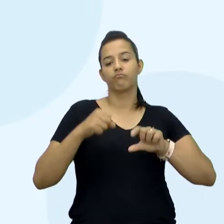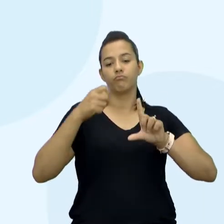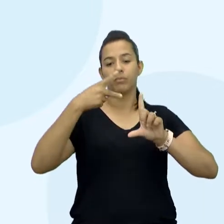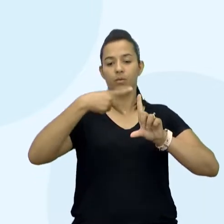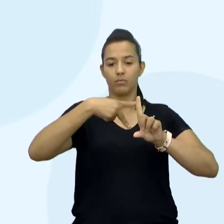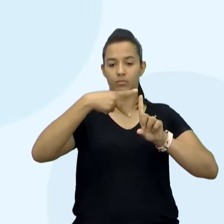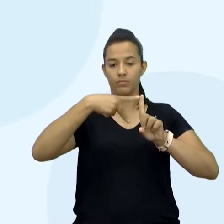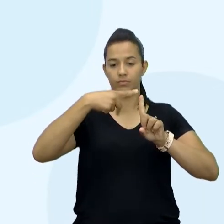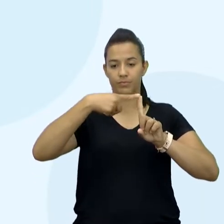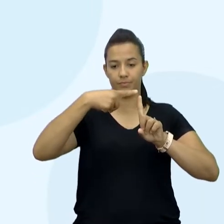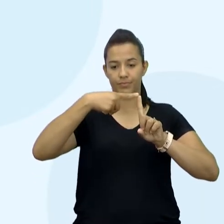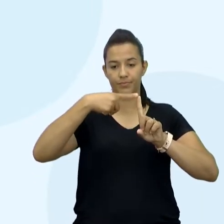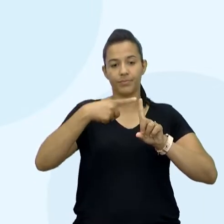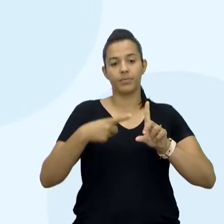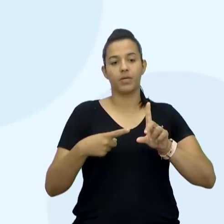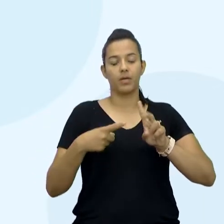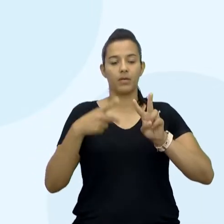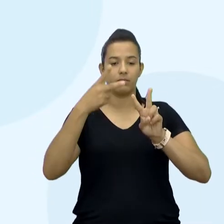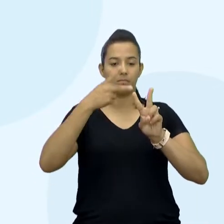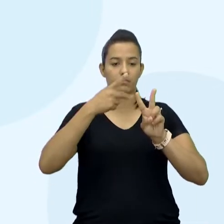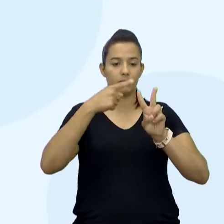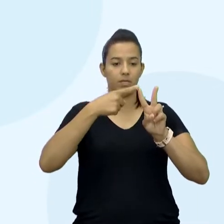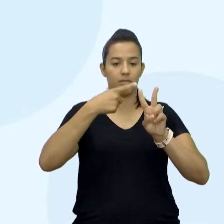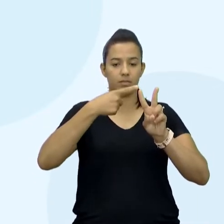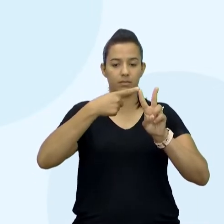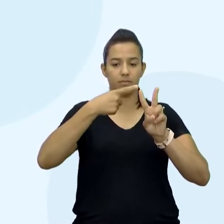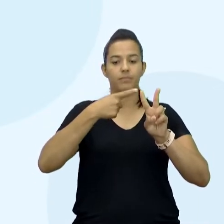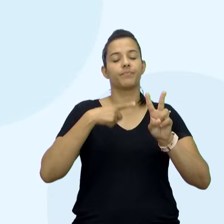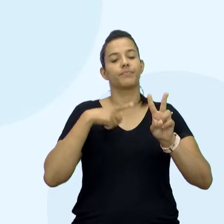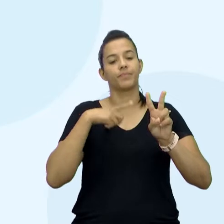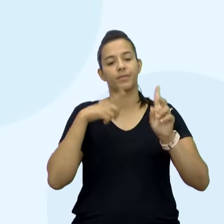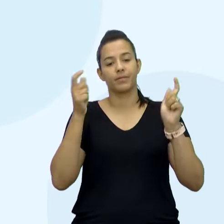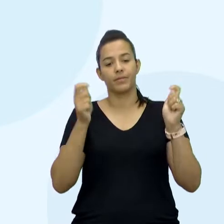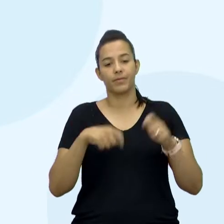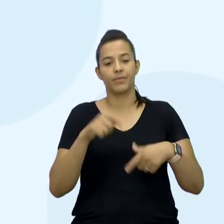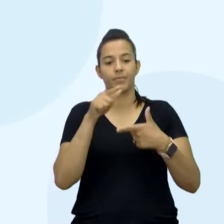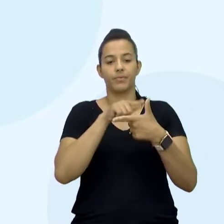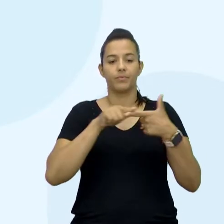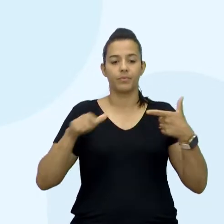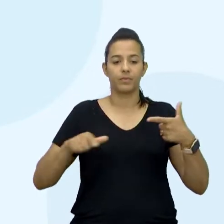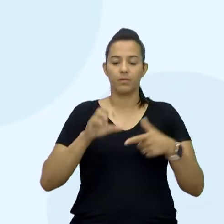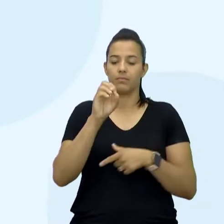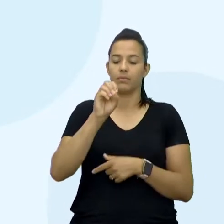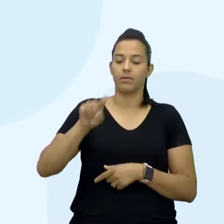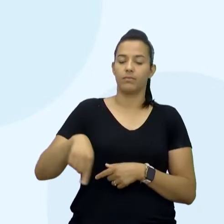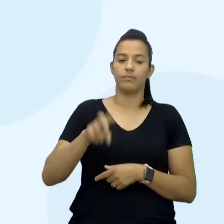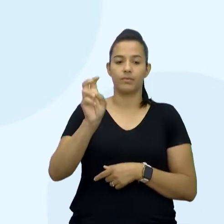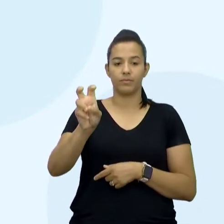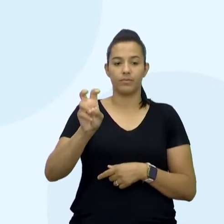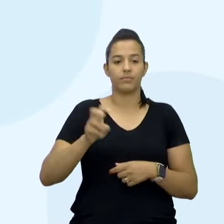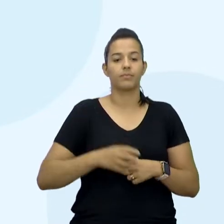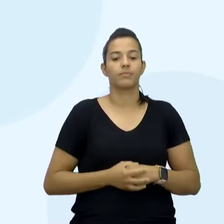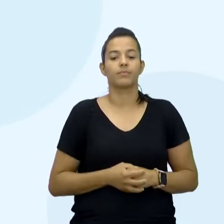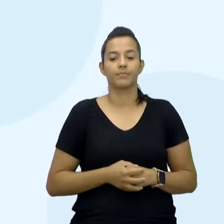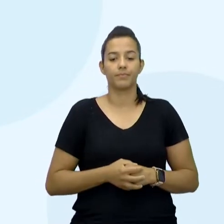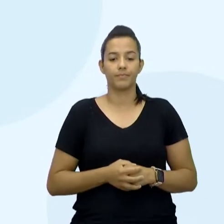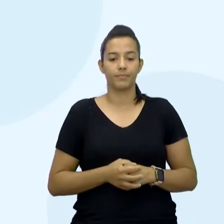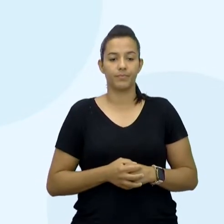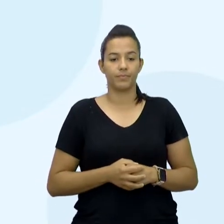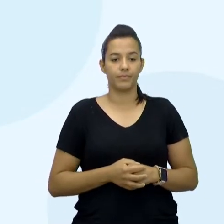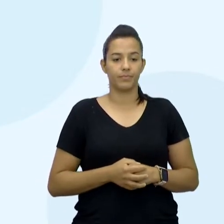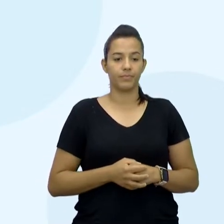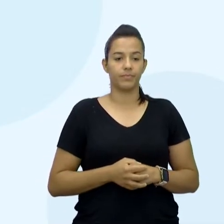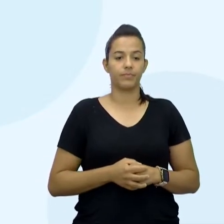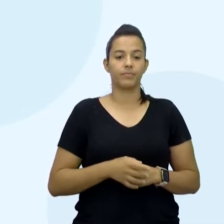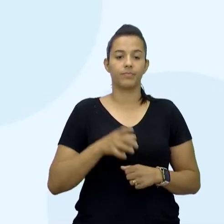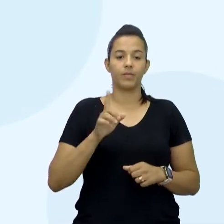ó. Então, ficou 2π sobre π, multiplicado por meio, tá aqui, ó. Eu tirei raiz quadrada de 25, de